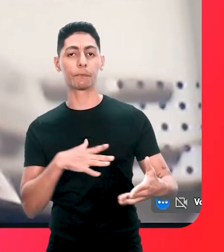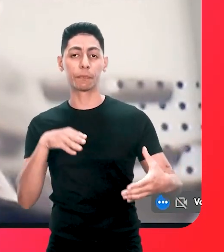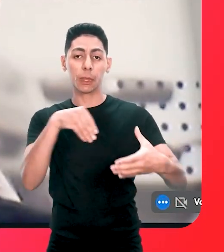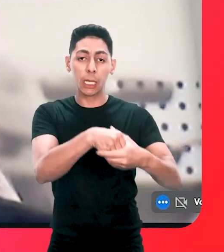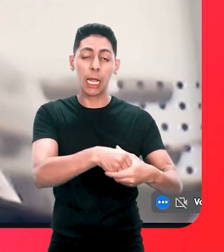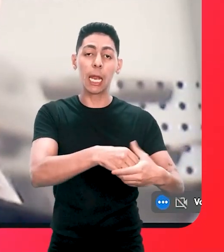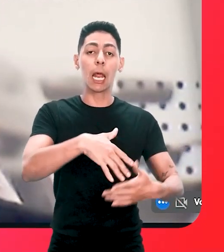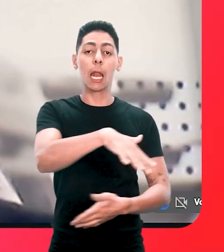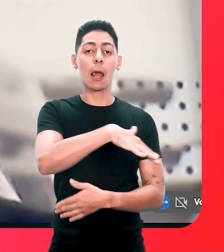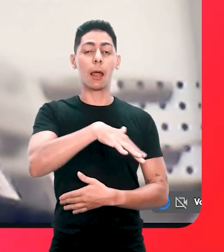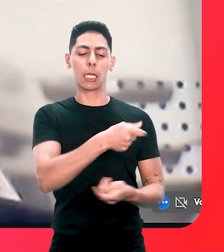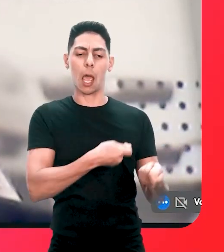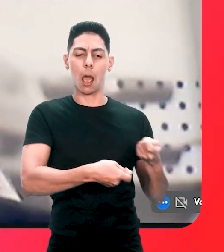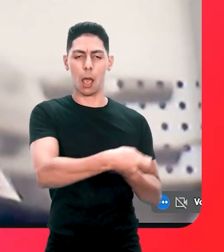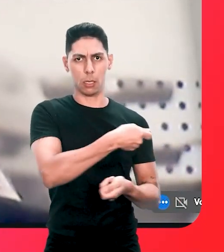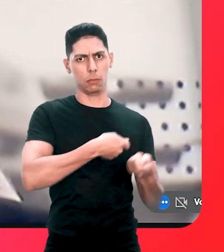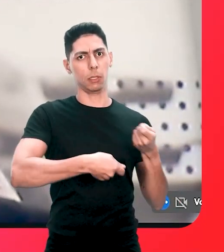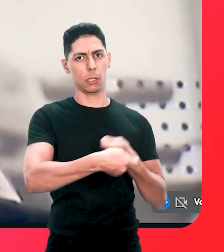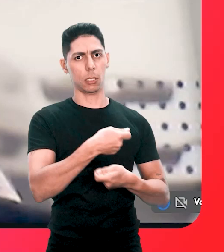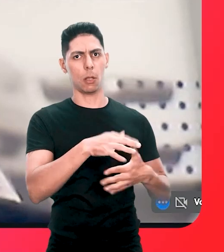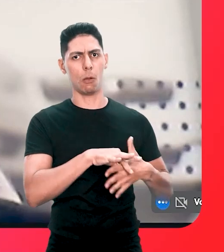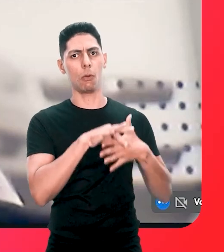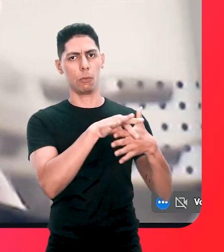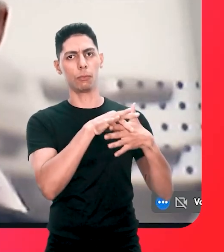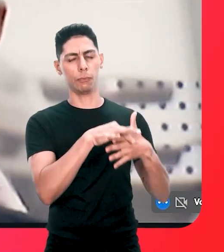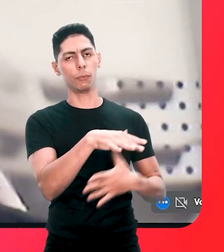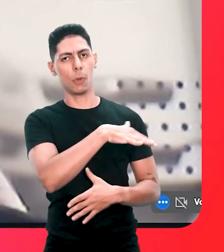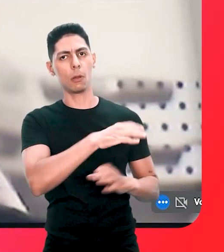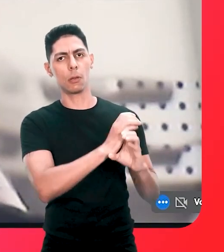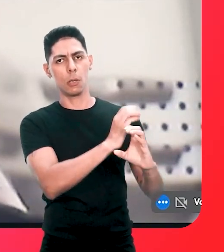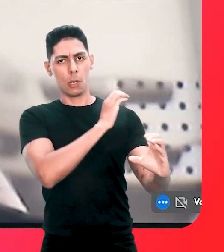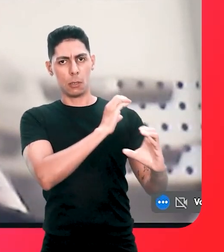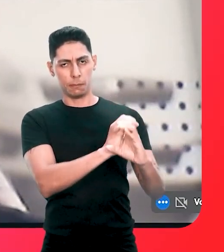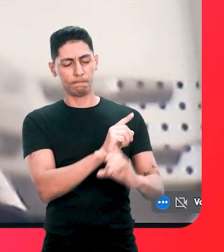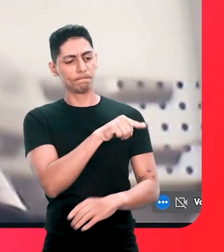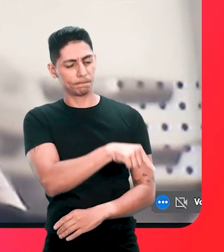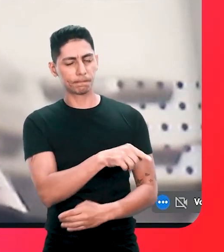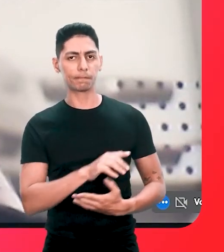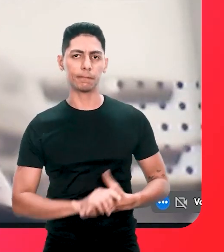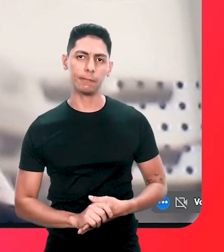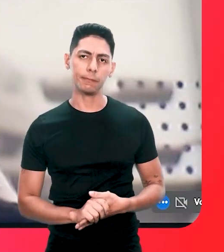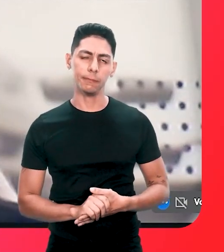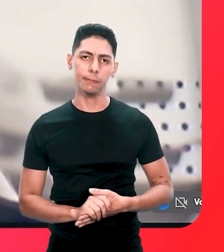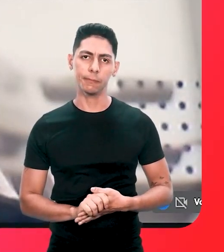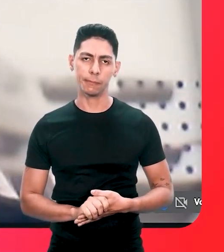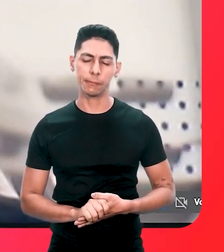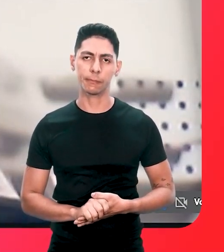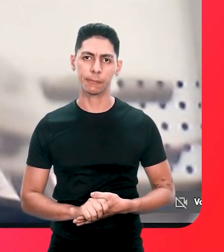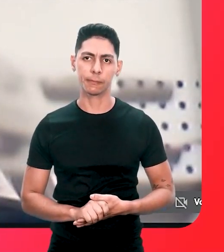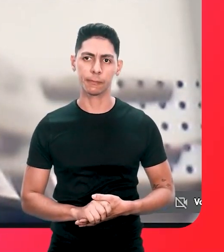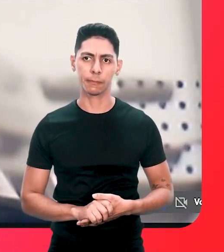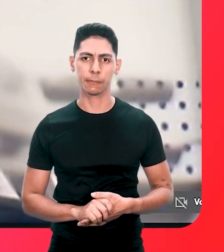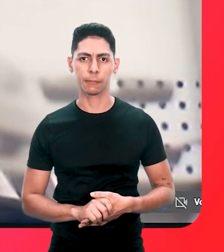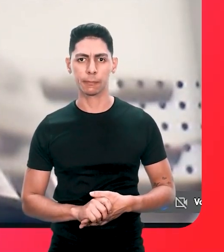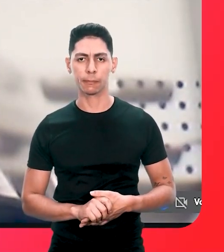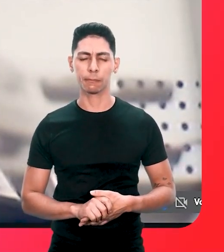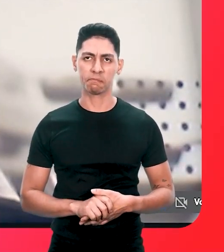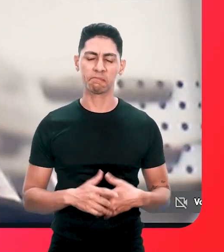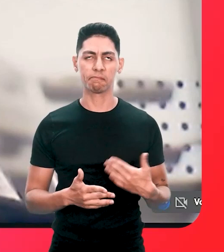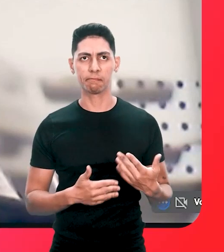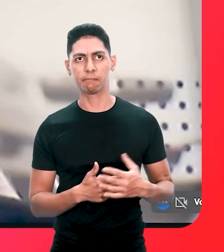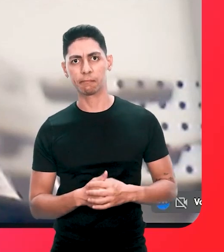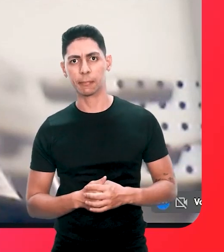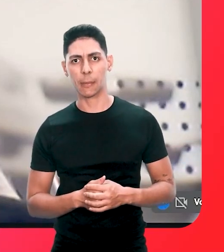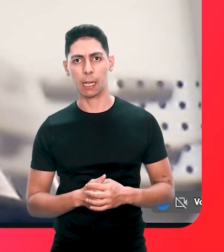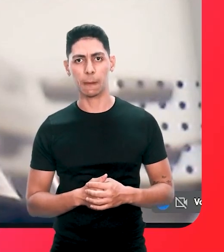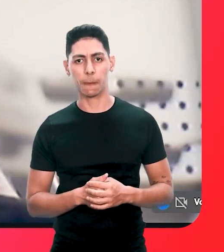de administração dessa área toda, né, de engenharia, e por